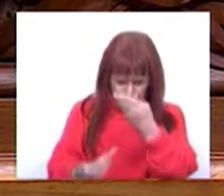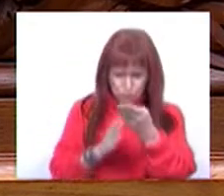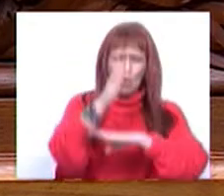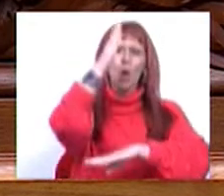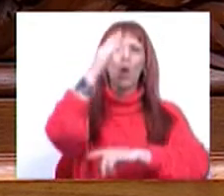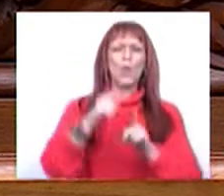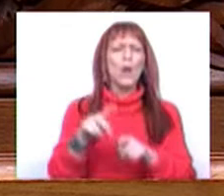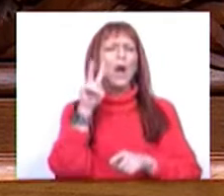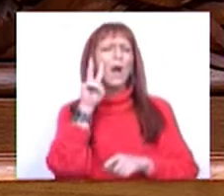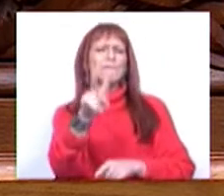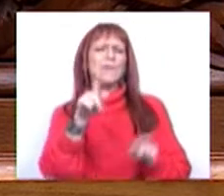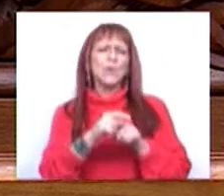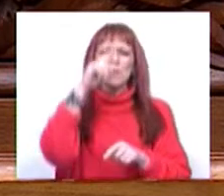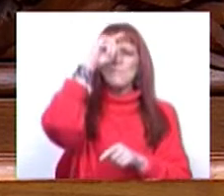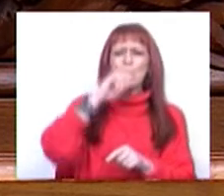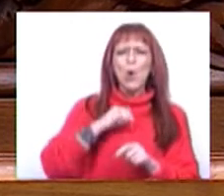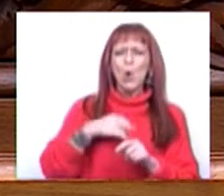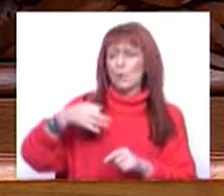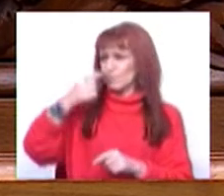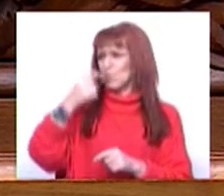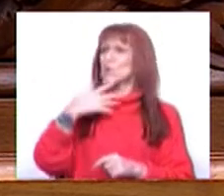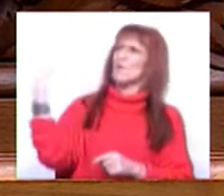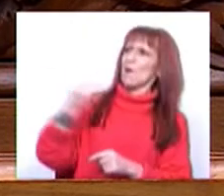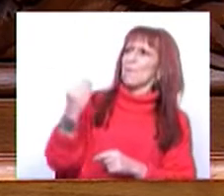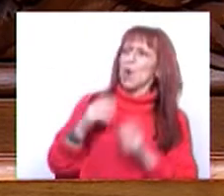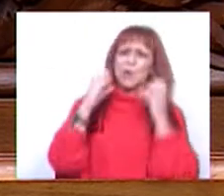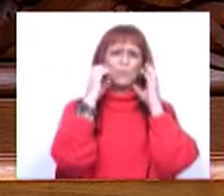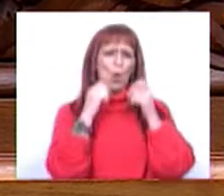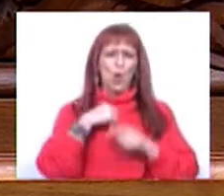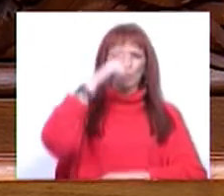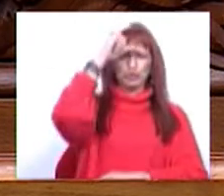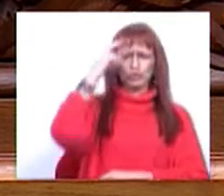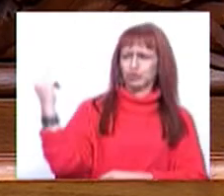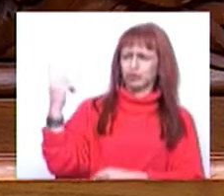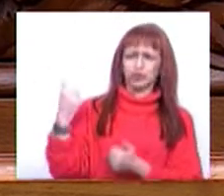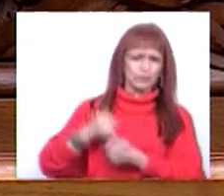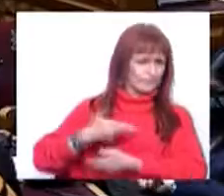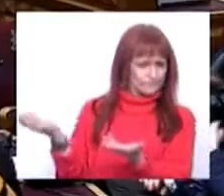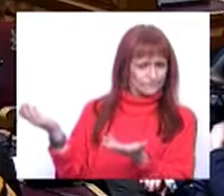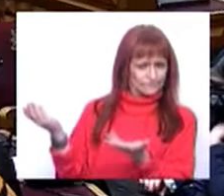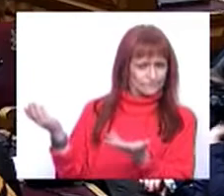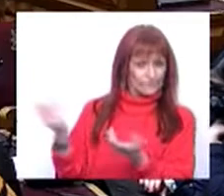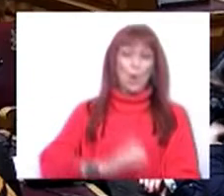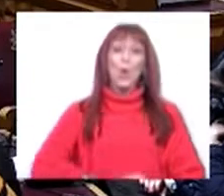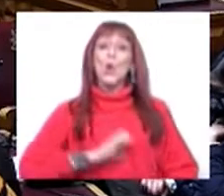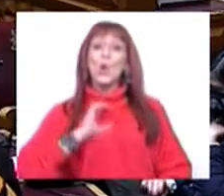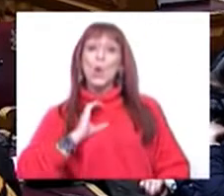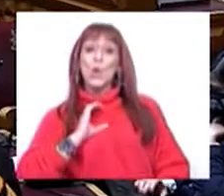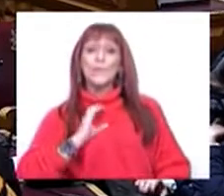continuidade à visão e à memória de grandes socialistas como Mário Soares e Jorge Sampaio. Uma